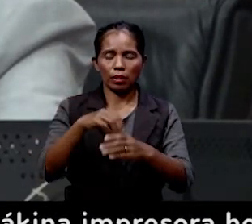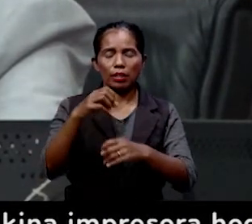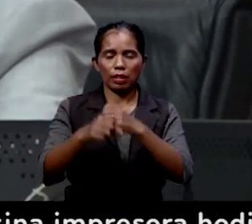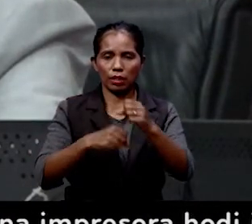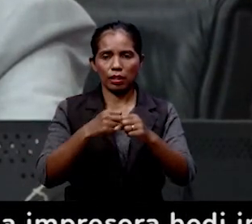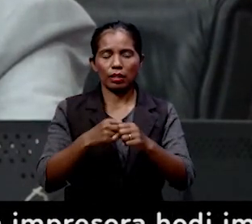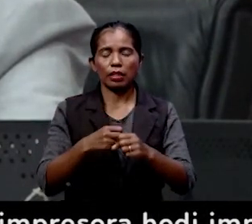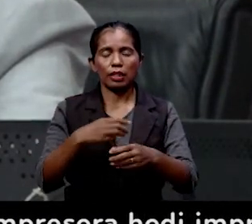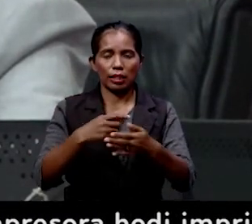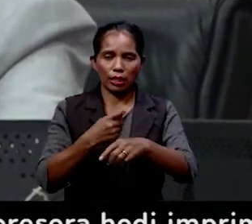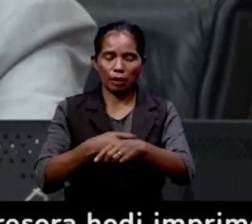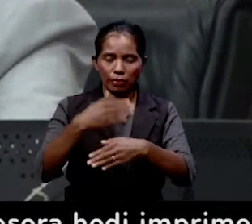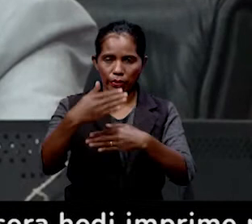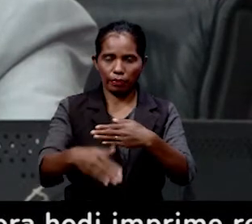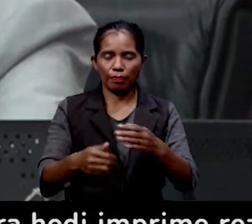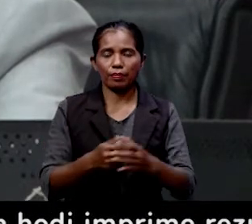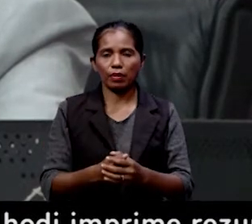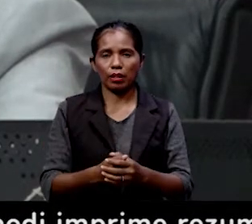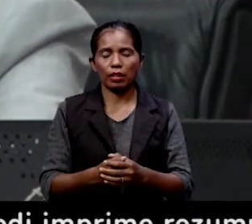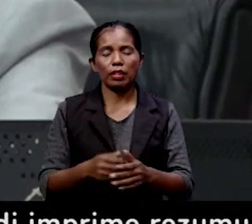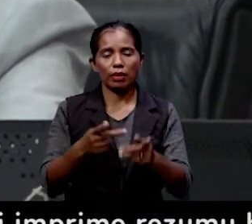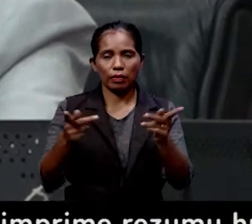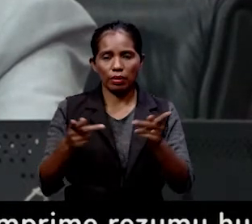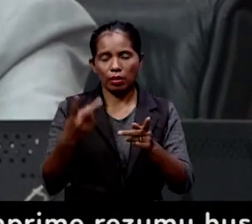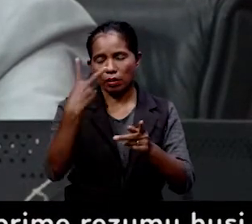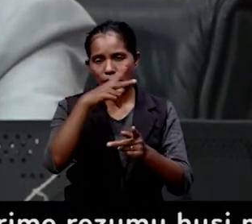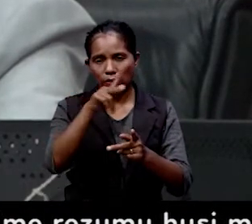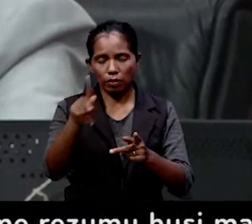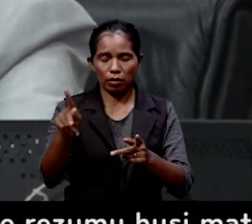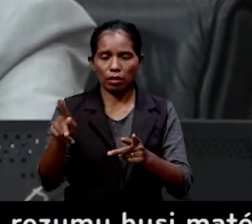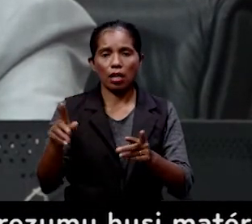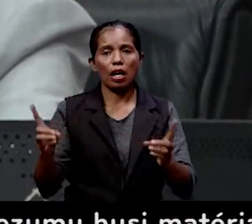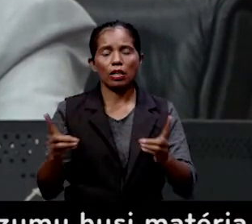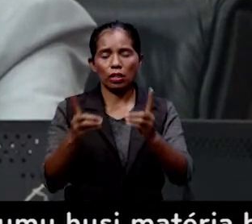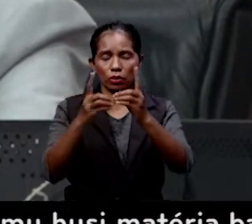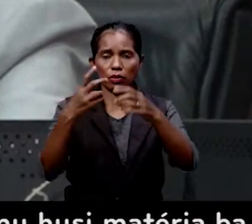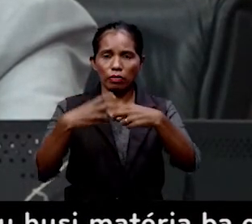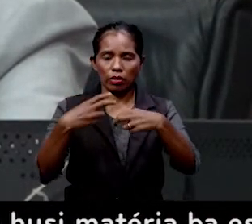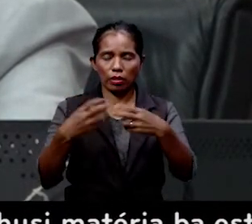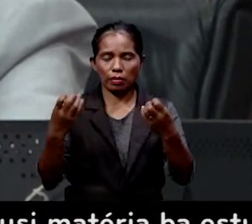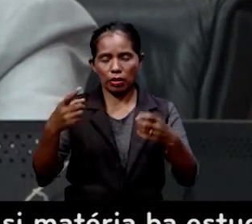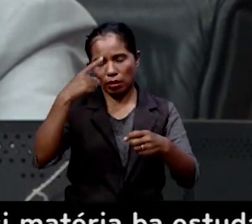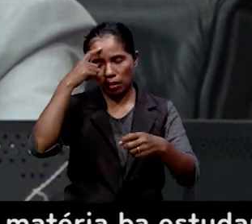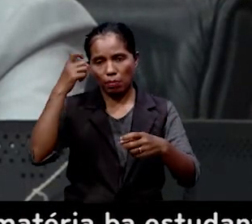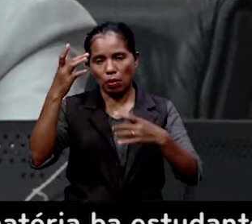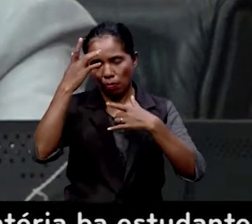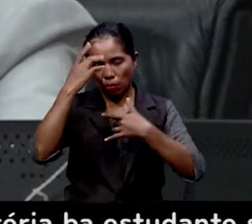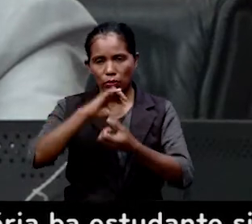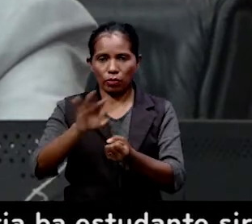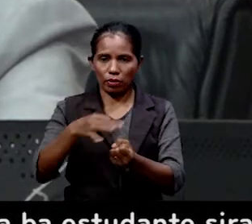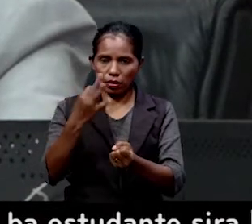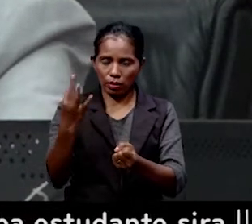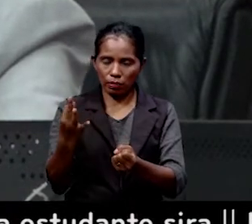recesso, iha, parte, fiscalização, nihan, ha, soru, desafio, lubukida, tamba, pandemia, covid-19,